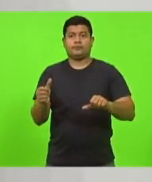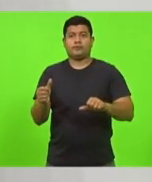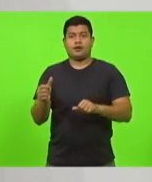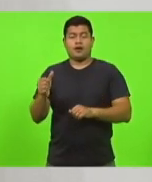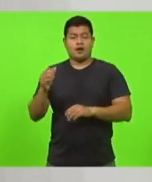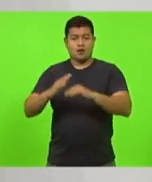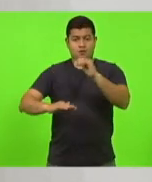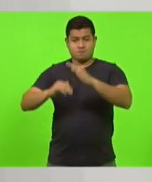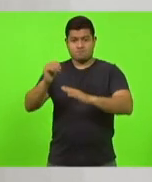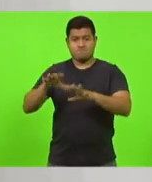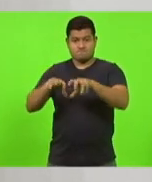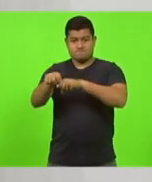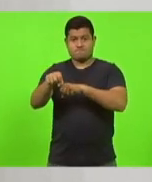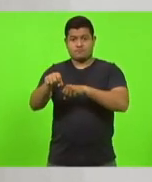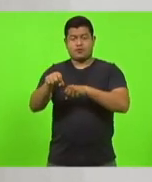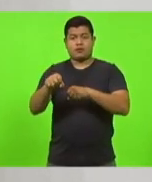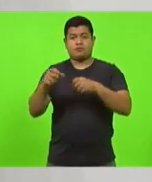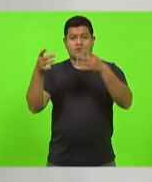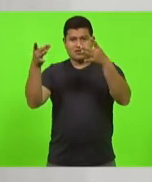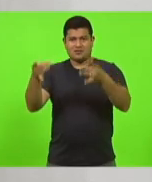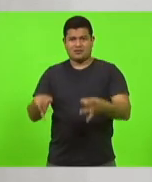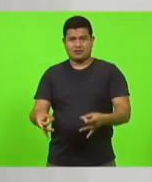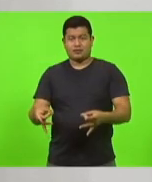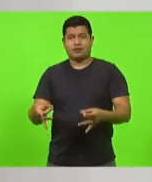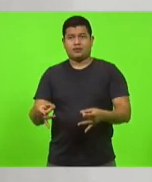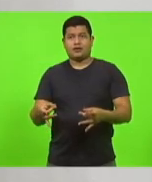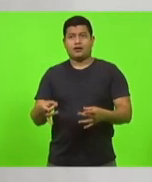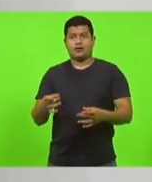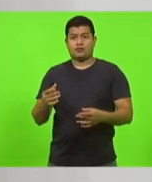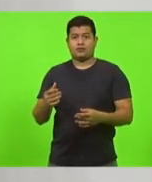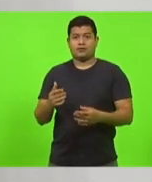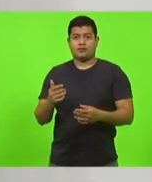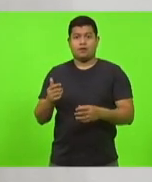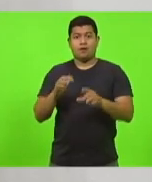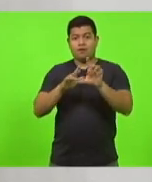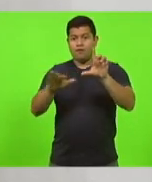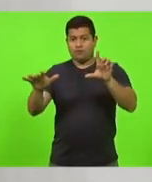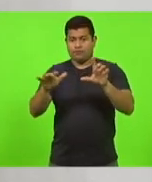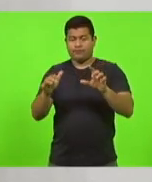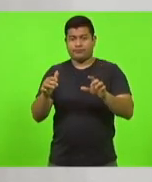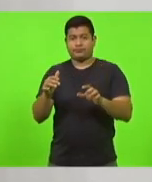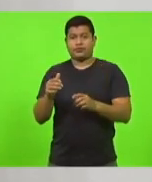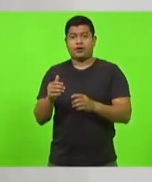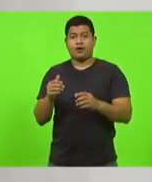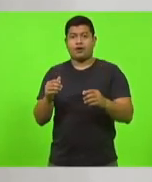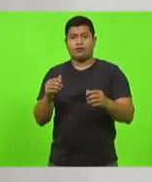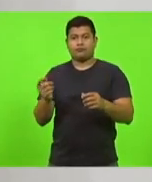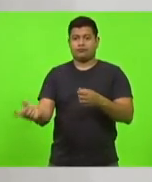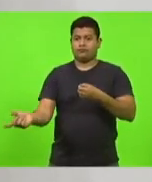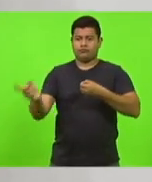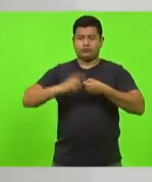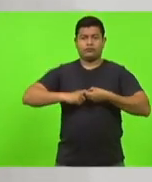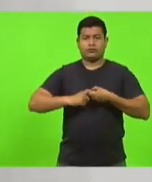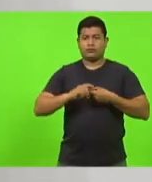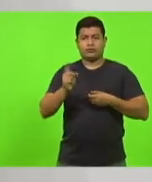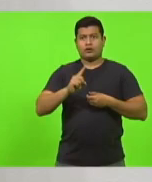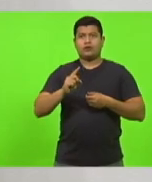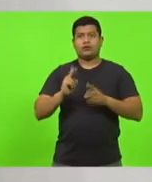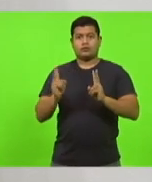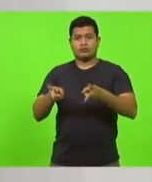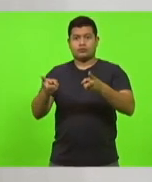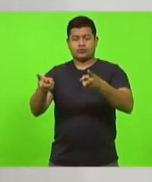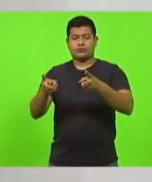de graduação para especialização e avança nas letras, ele não volta para trás, mas ele continua na letra.